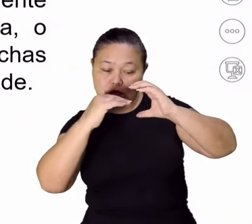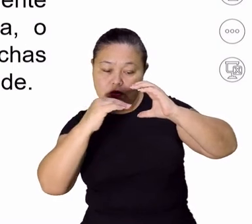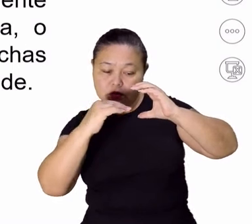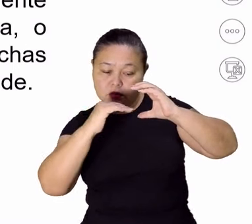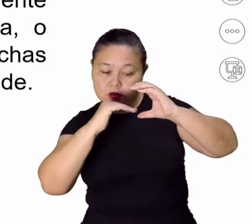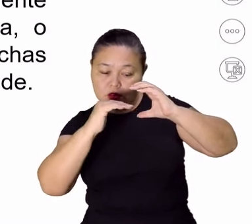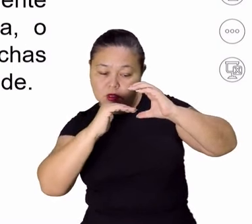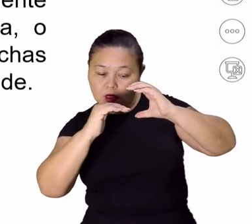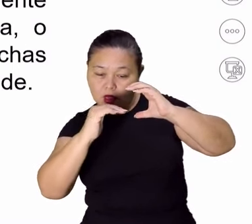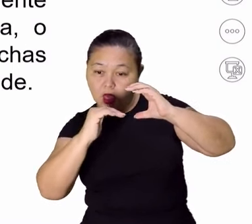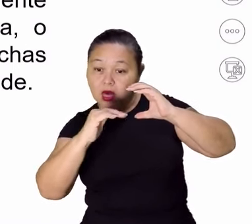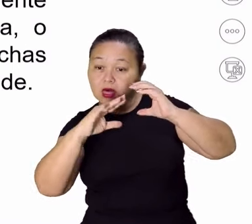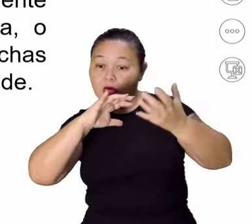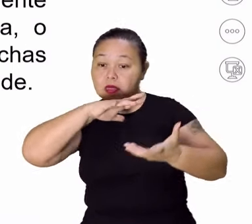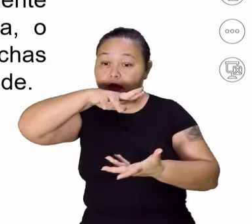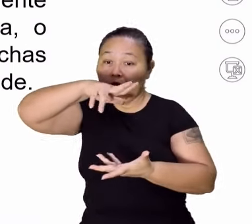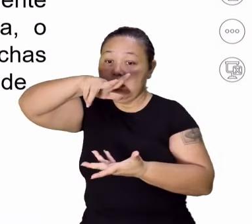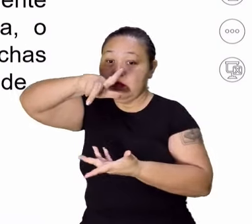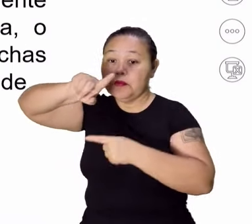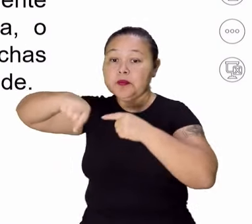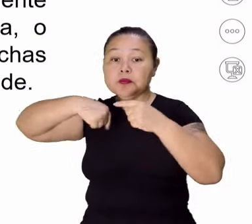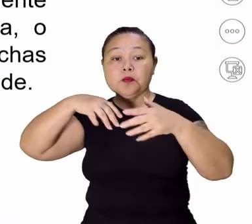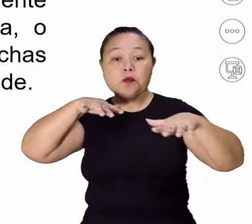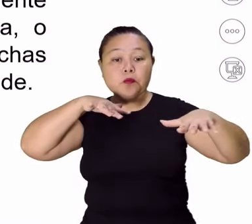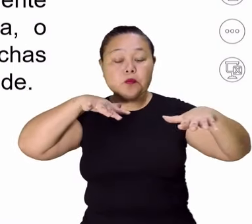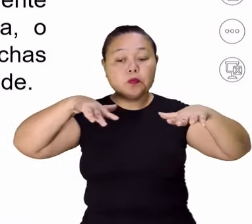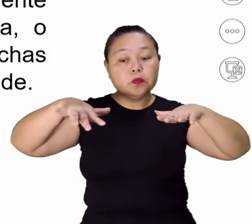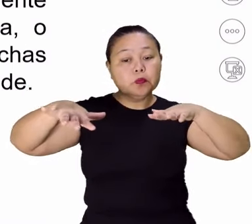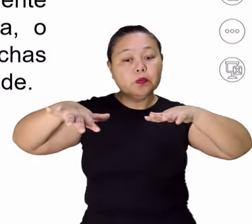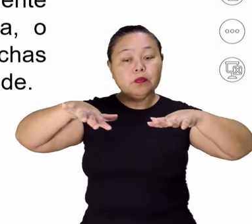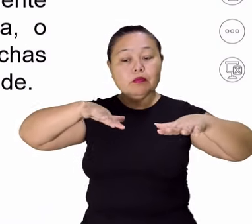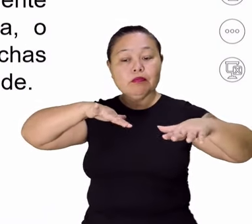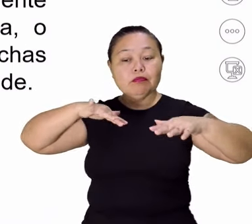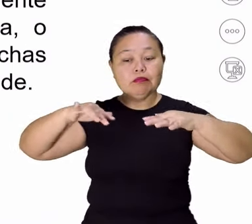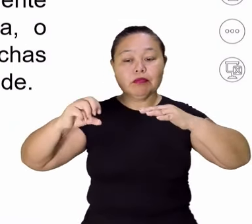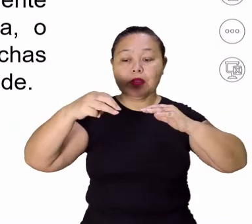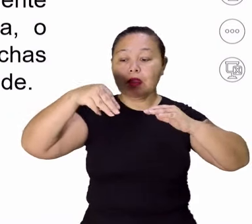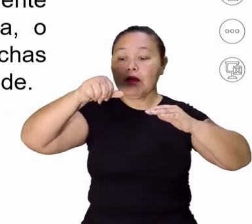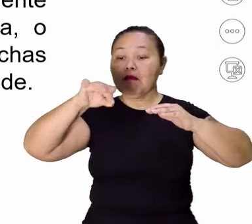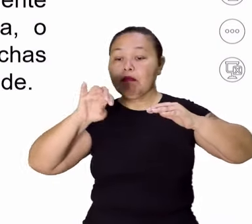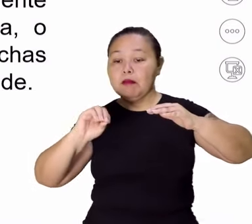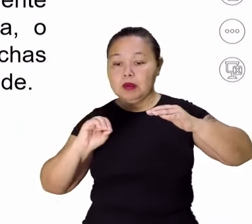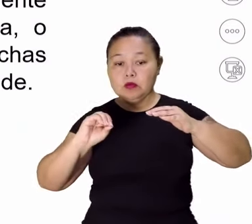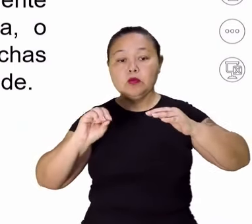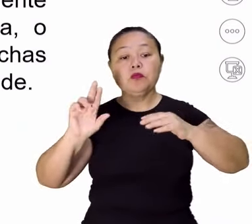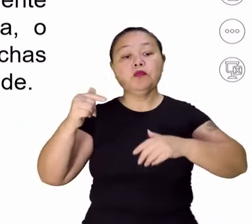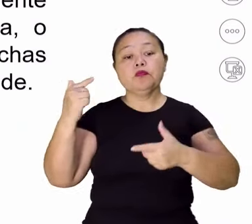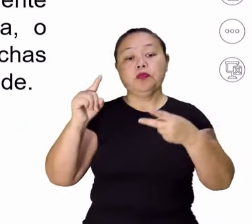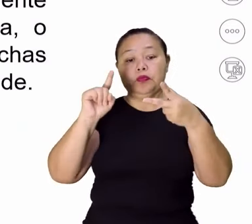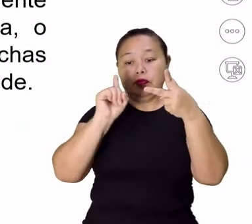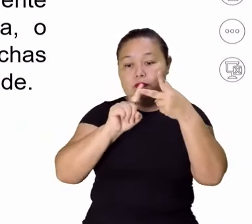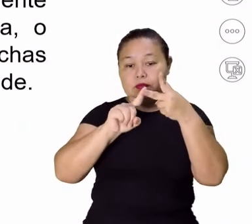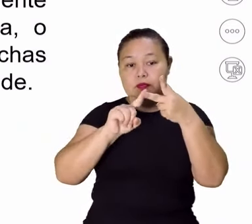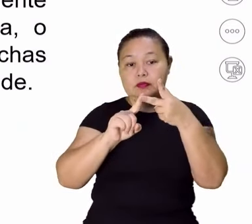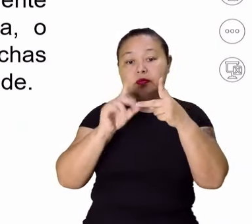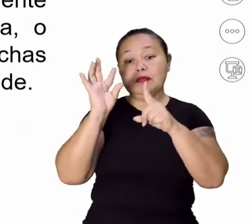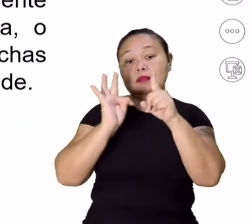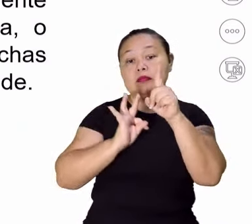rasas da Terra, o que provoca movimentação da massa fluida do manto. Esse é um fenômeno. Qual é o segundo ali, ó?